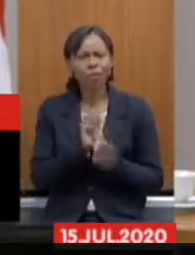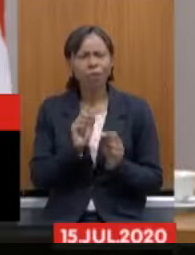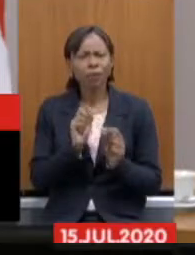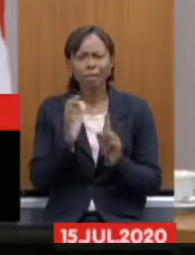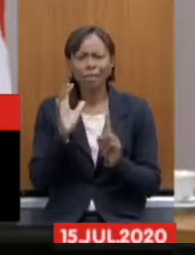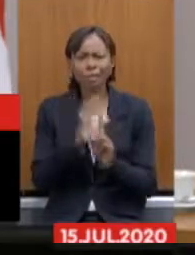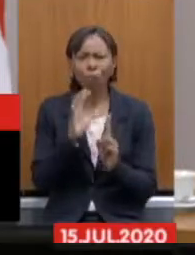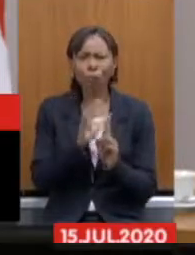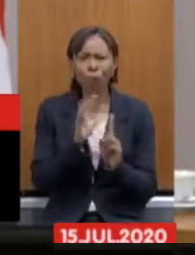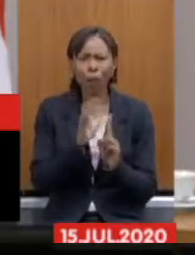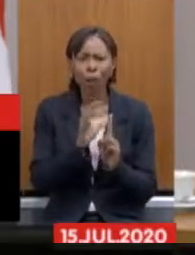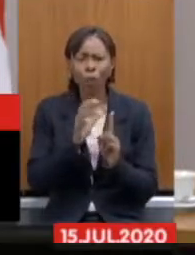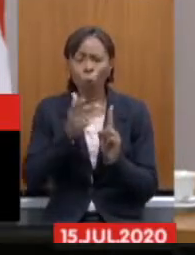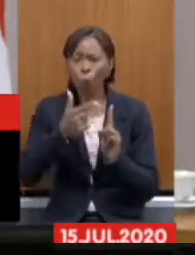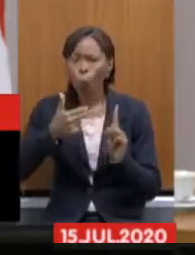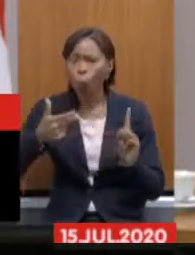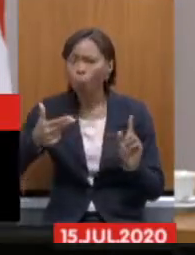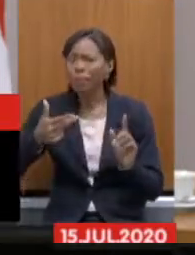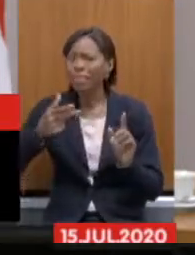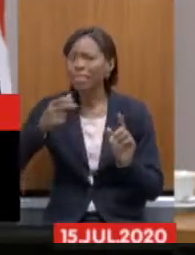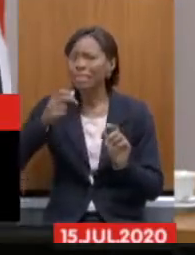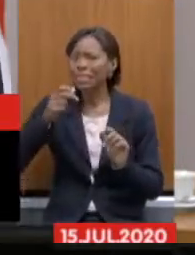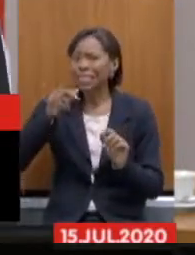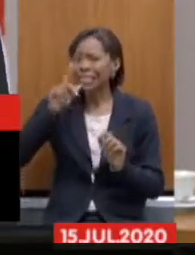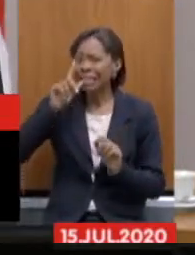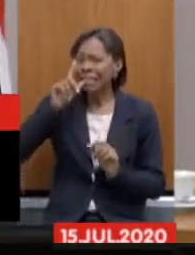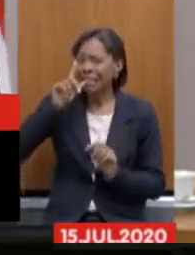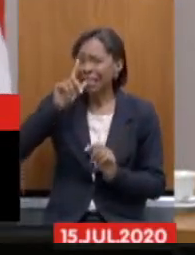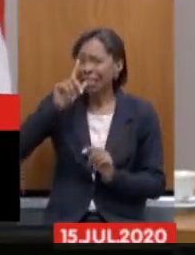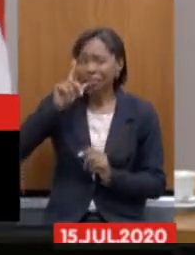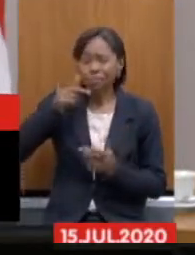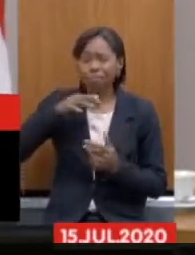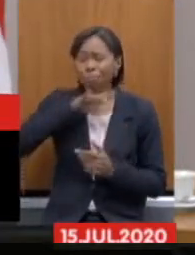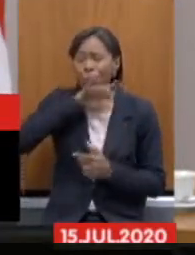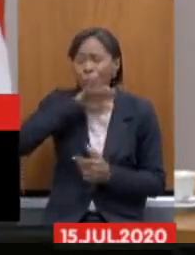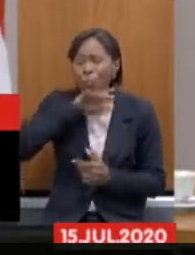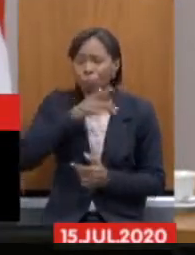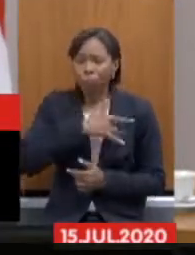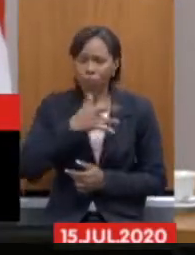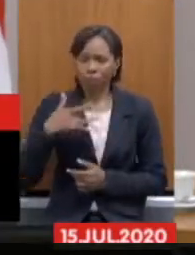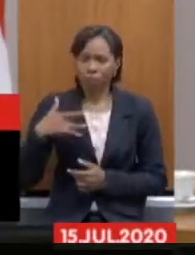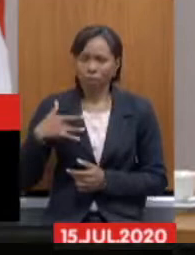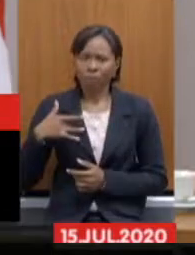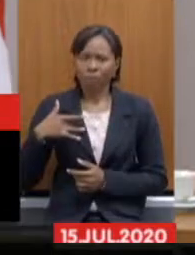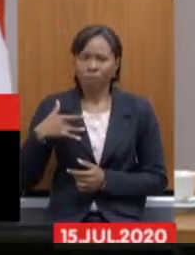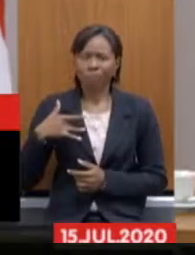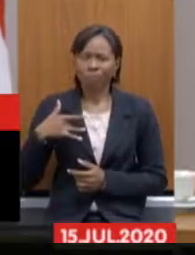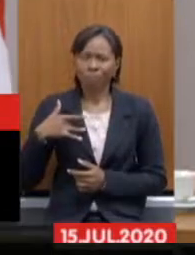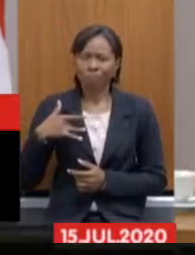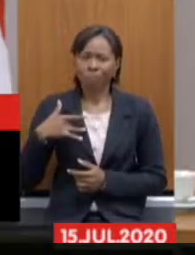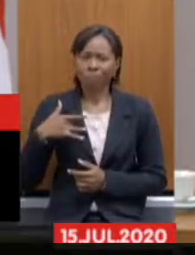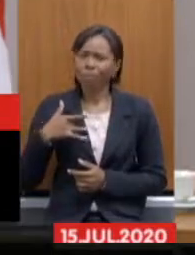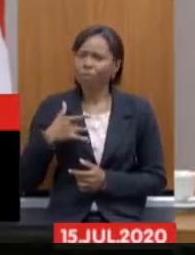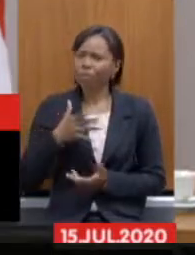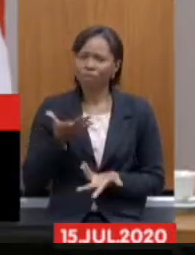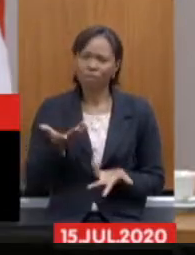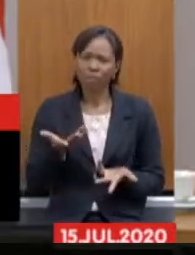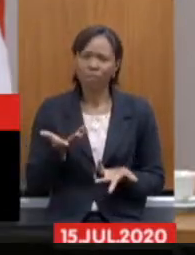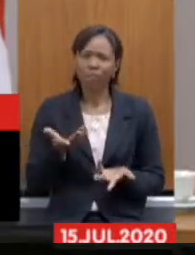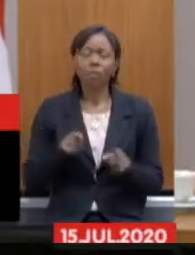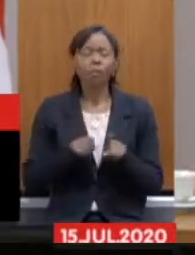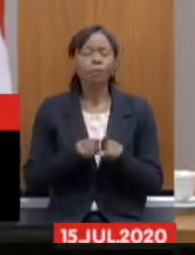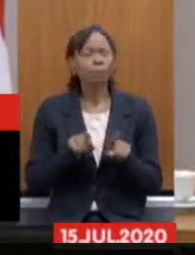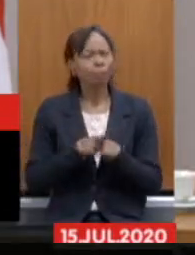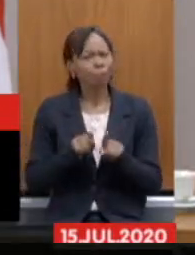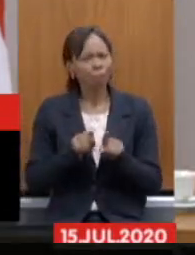saúde onerar essas pessoas é doentio o outro fato que merece grande destaque